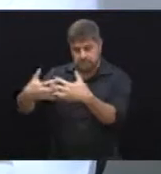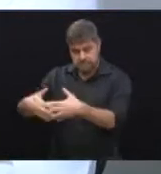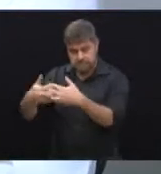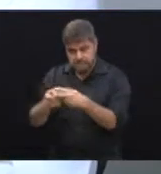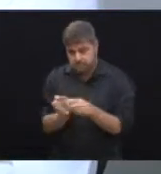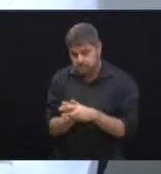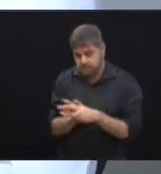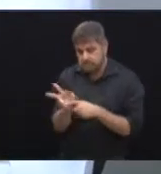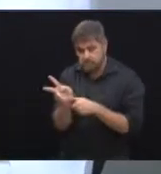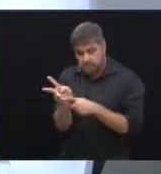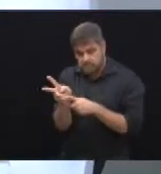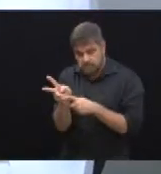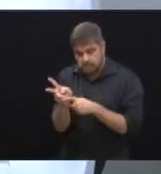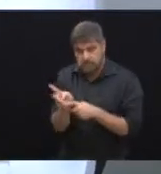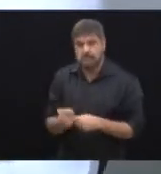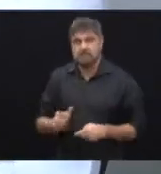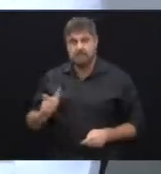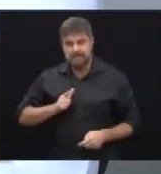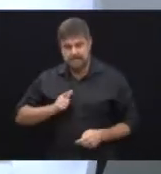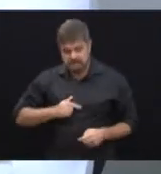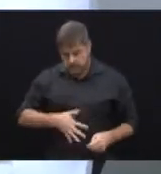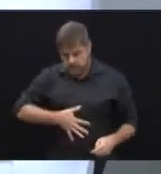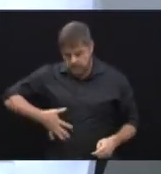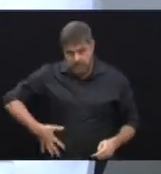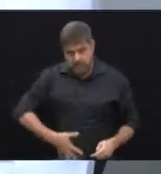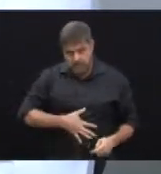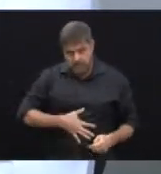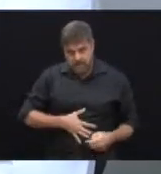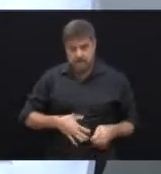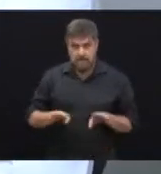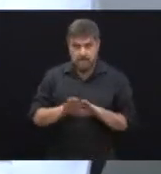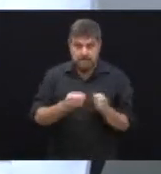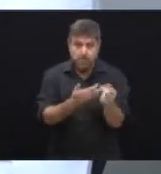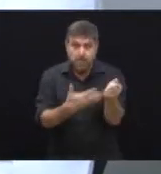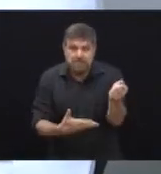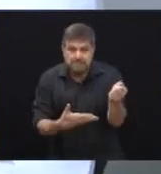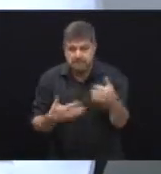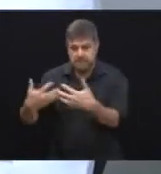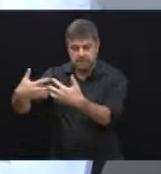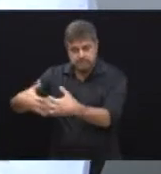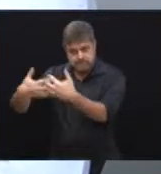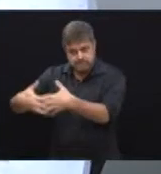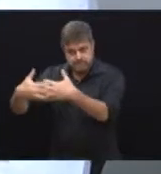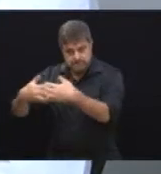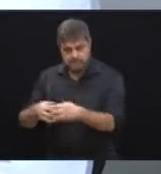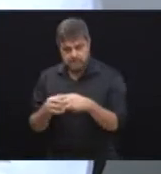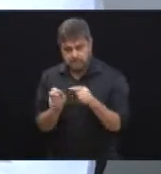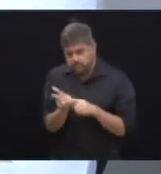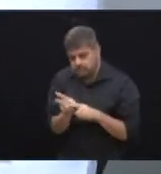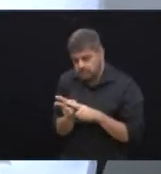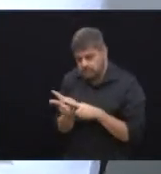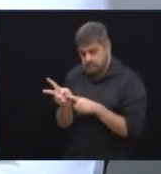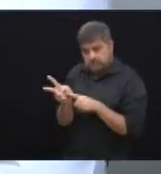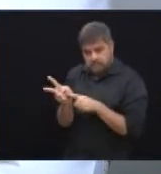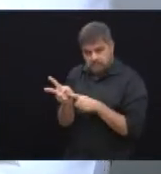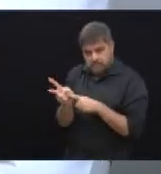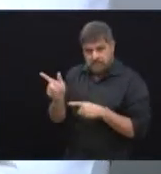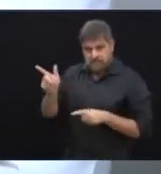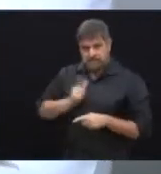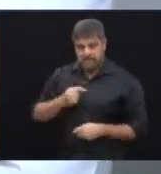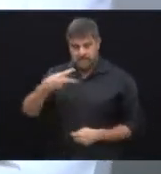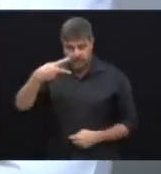os subgrupos hemodiálise e diálise peritoneal. Então, a hemodiálise, ela é